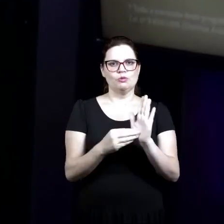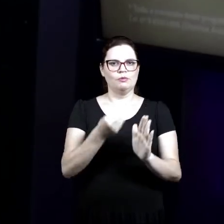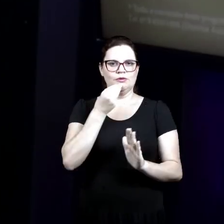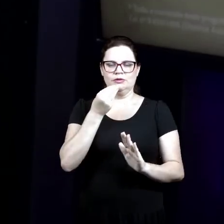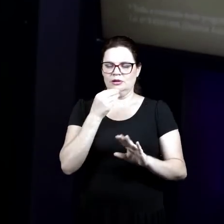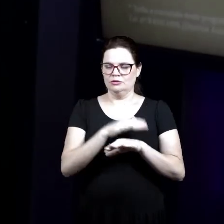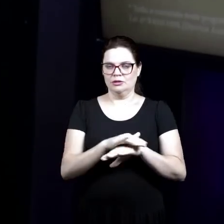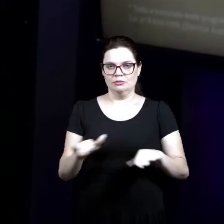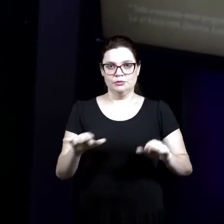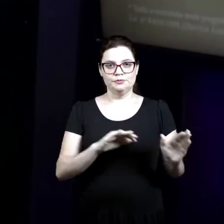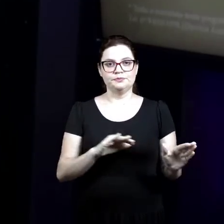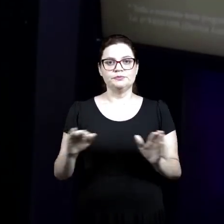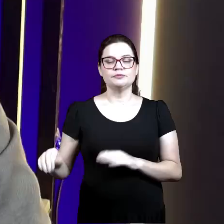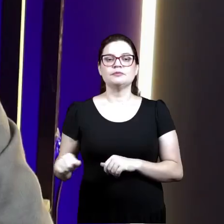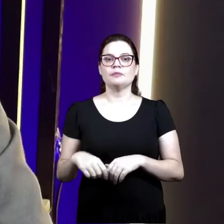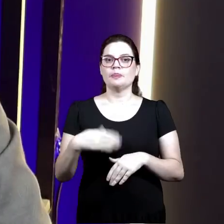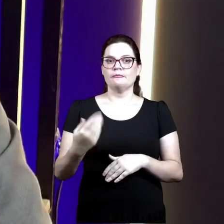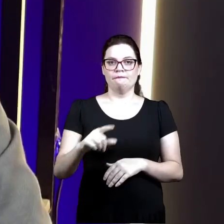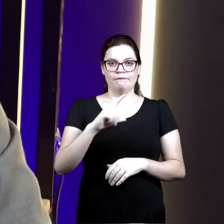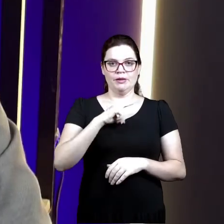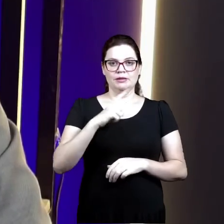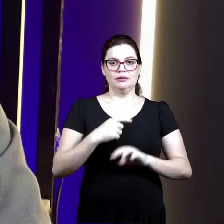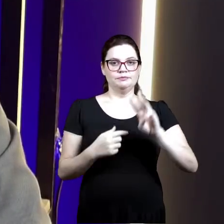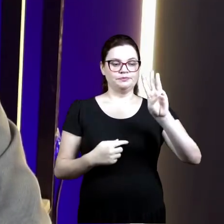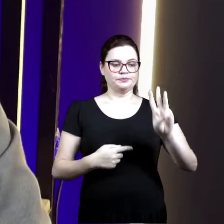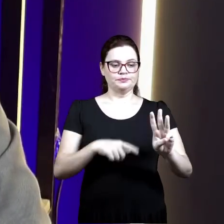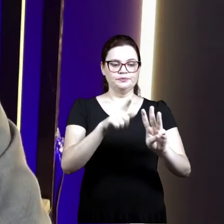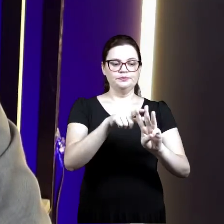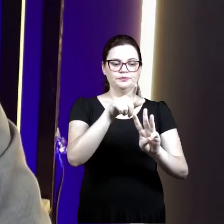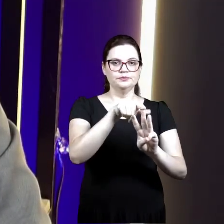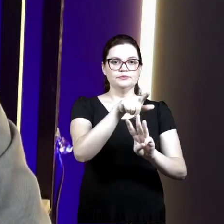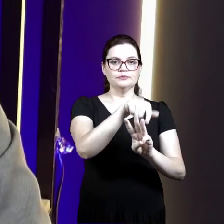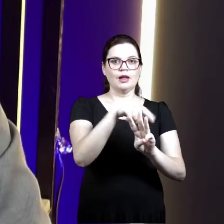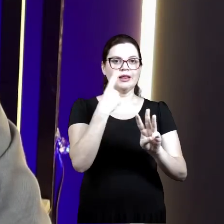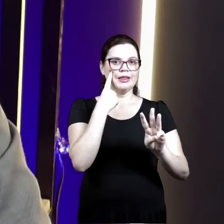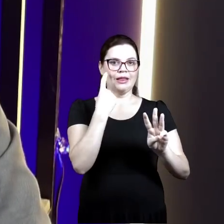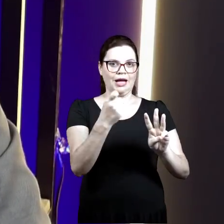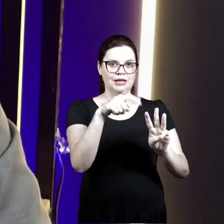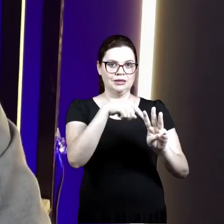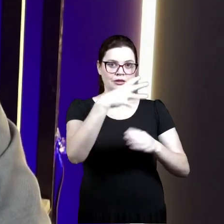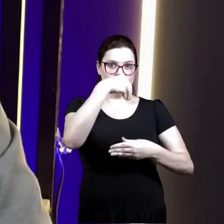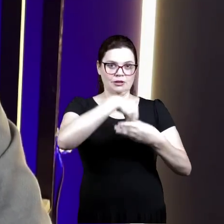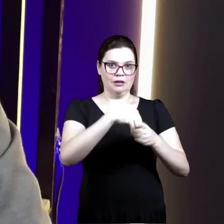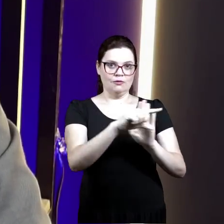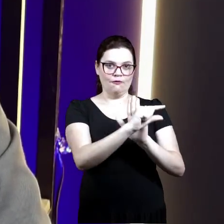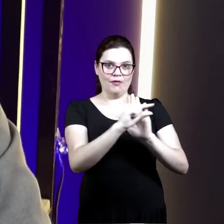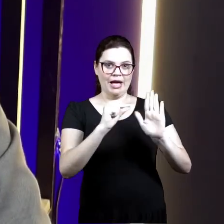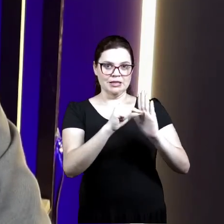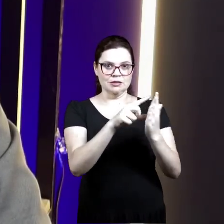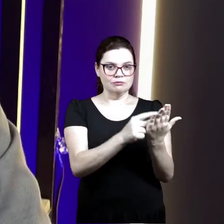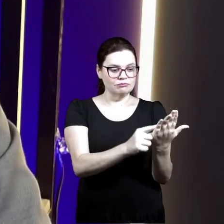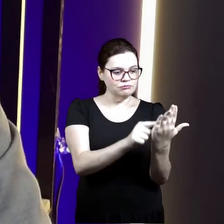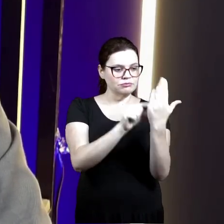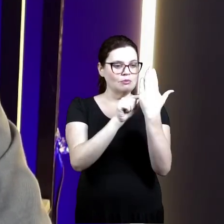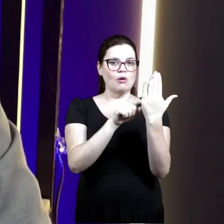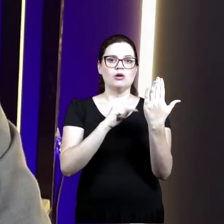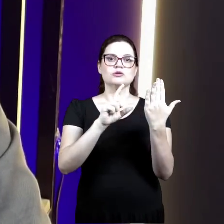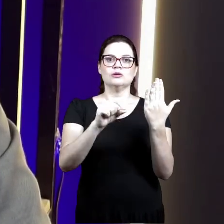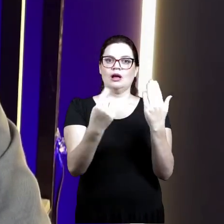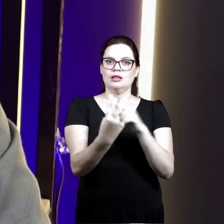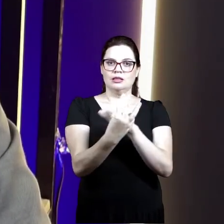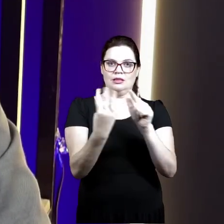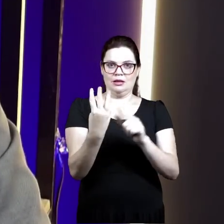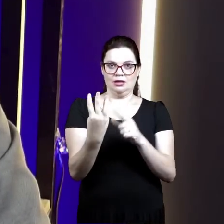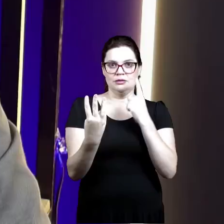isso? Agora, assim, há três pontos interessantes que chamam a atenção no versículo, que quando o Senhor ele se revela a